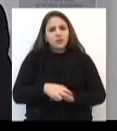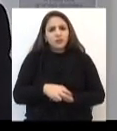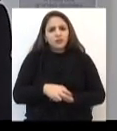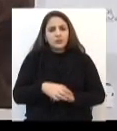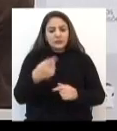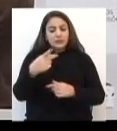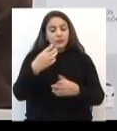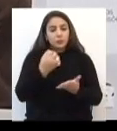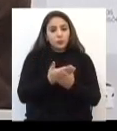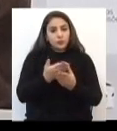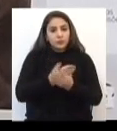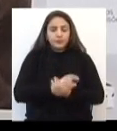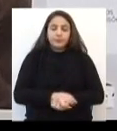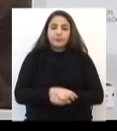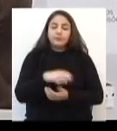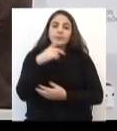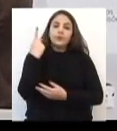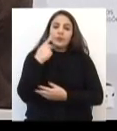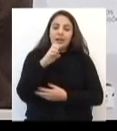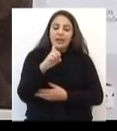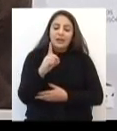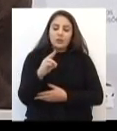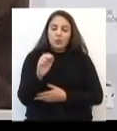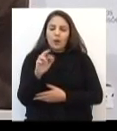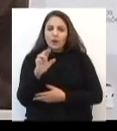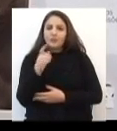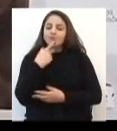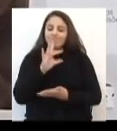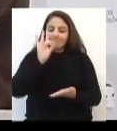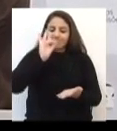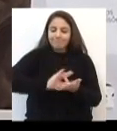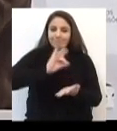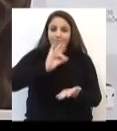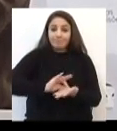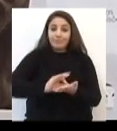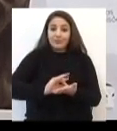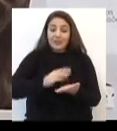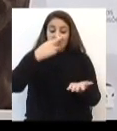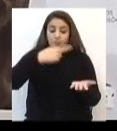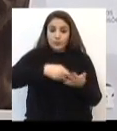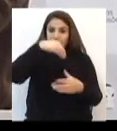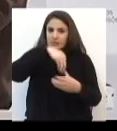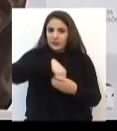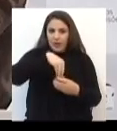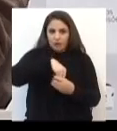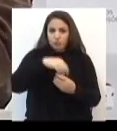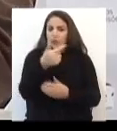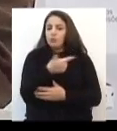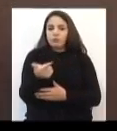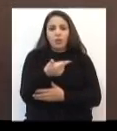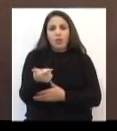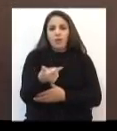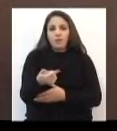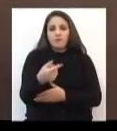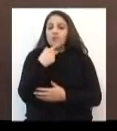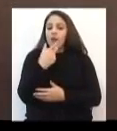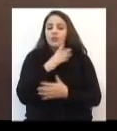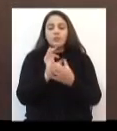nesse processo. O vereador Eduardo Pilicioli afirmou que o regimento interno não prevê a retirada de assinaturas